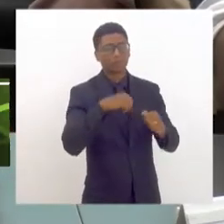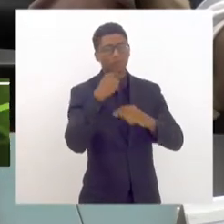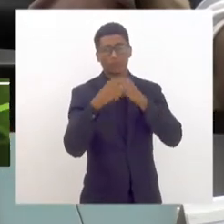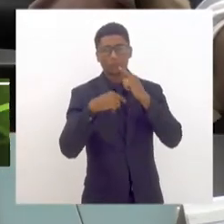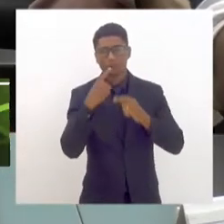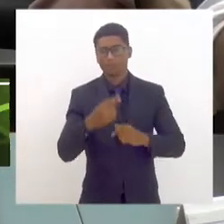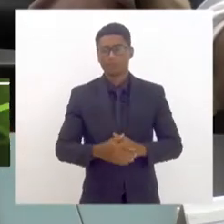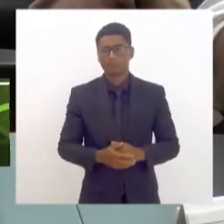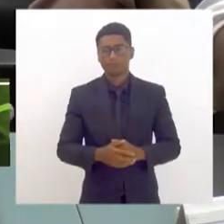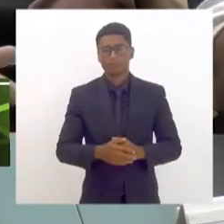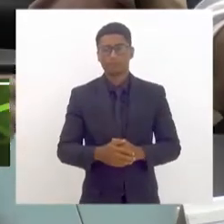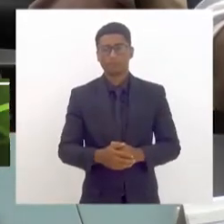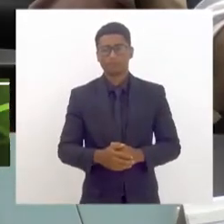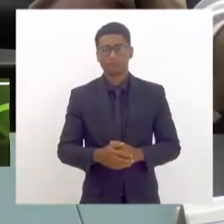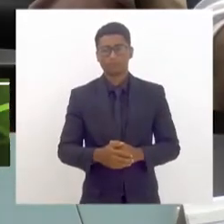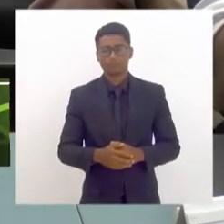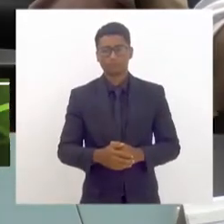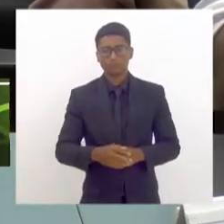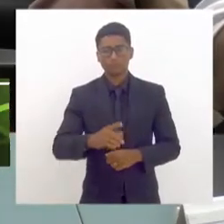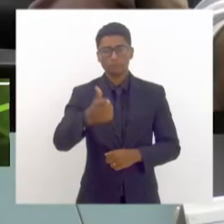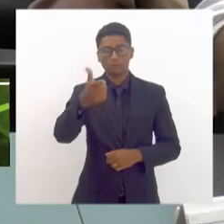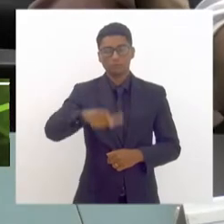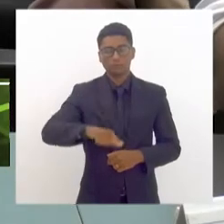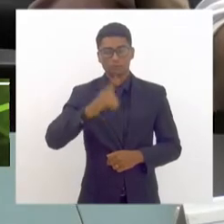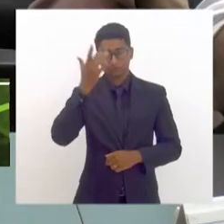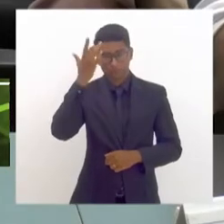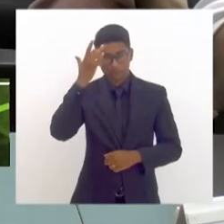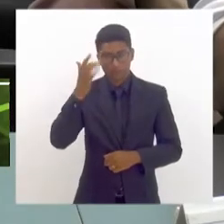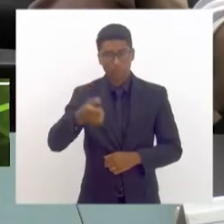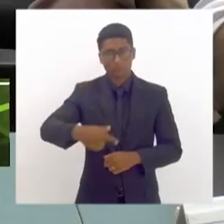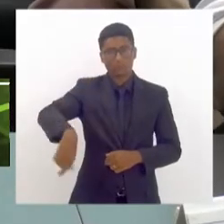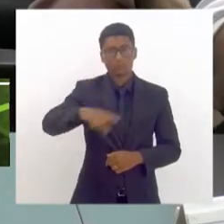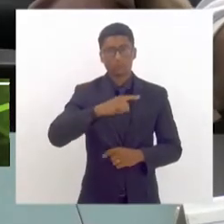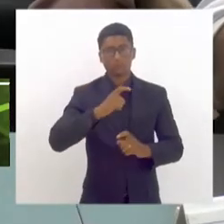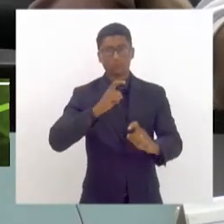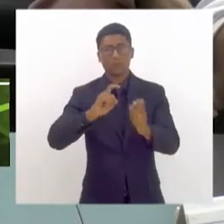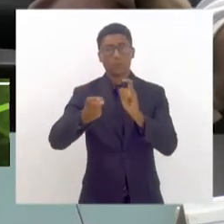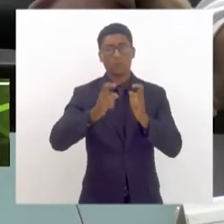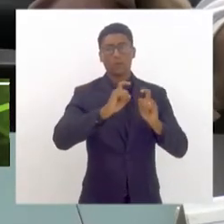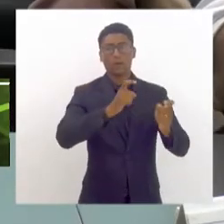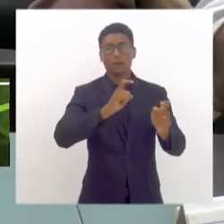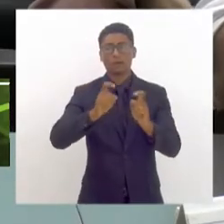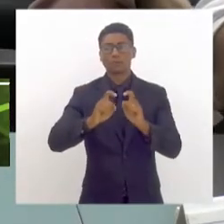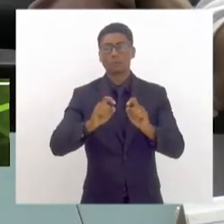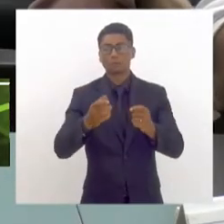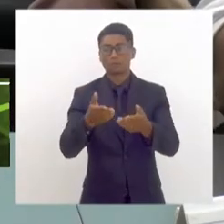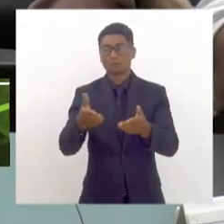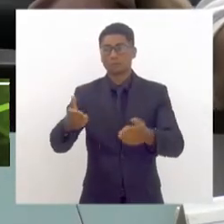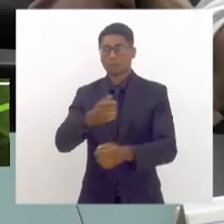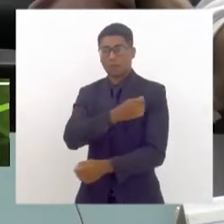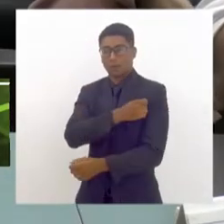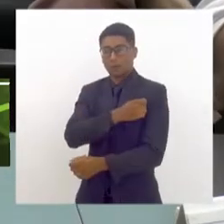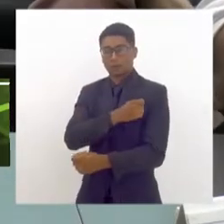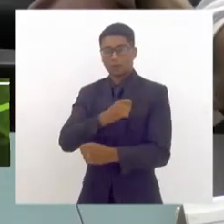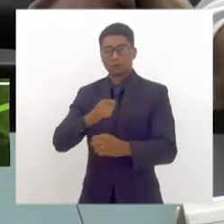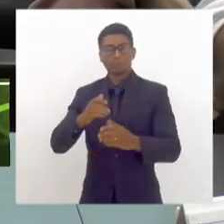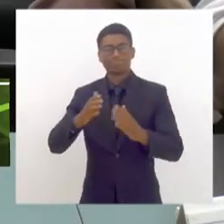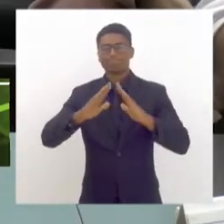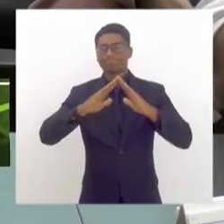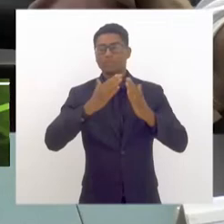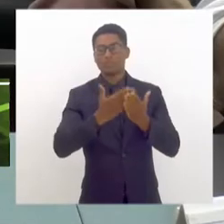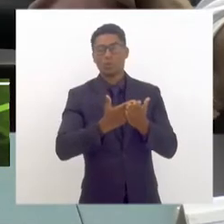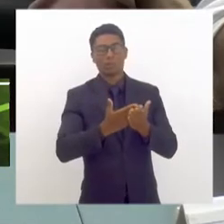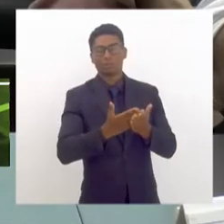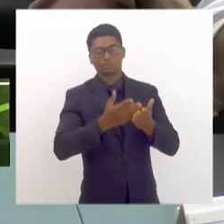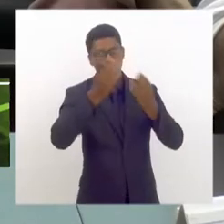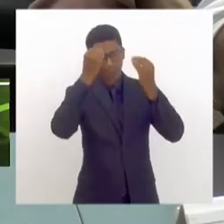disso, acho que o debate que a gente traz aqui sobre a questão dos estudantes que evadiram da escola é muito fundamental.